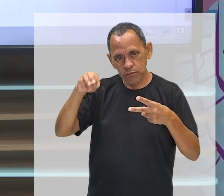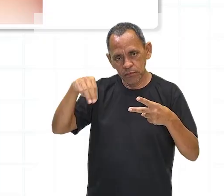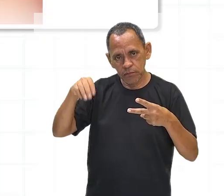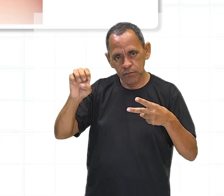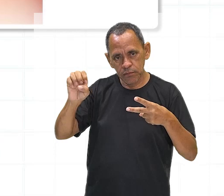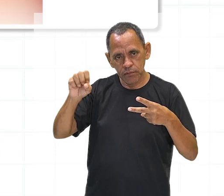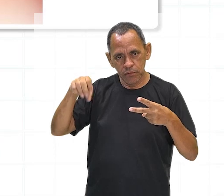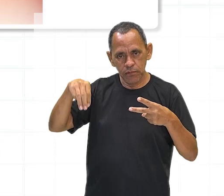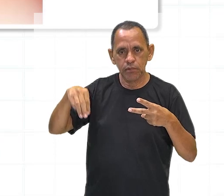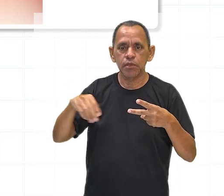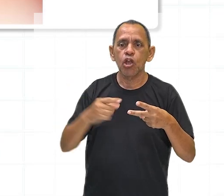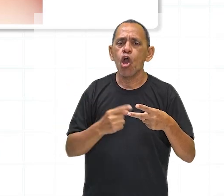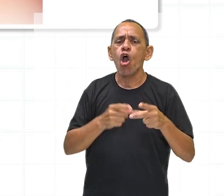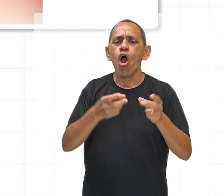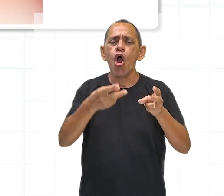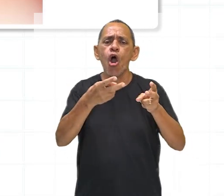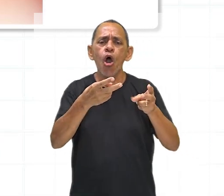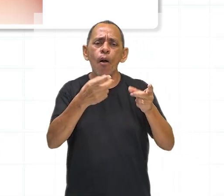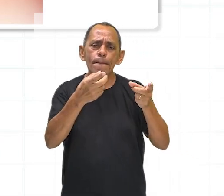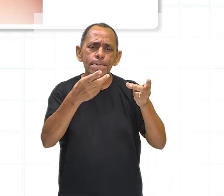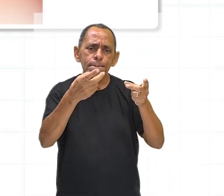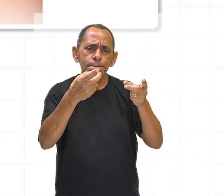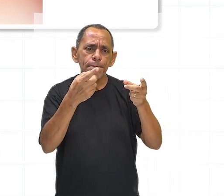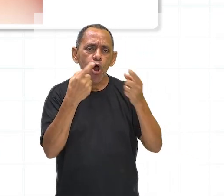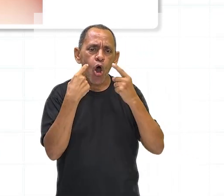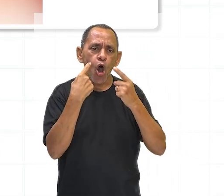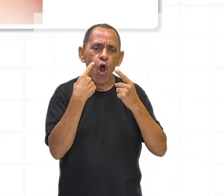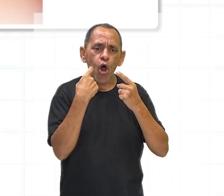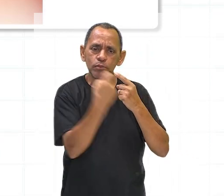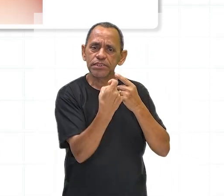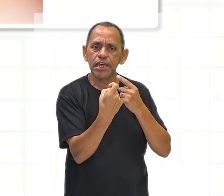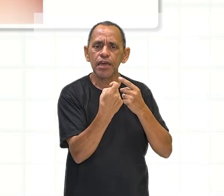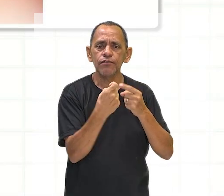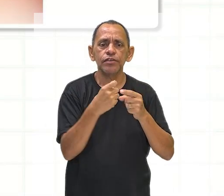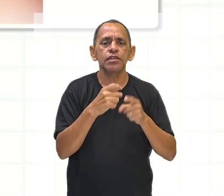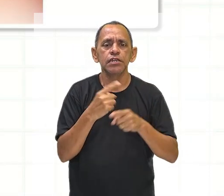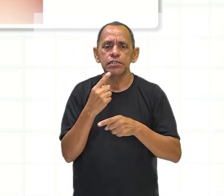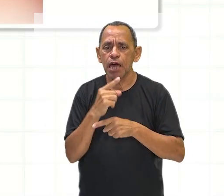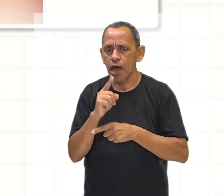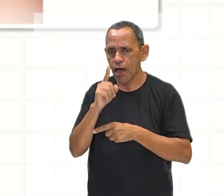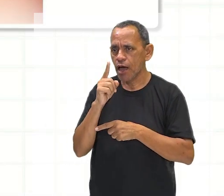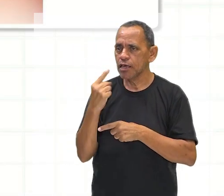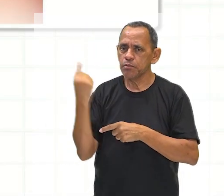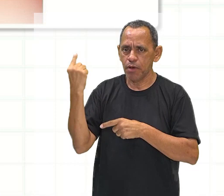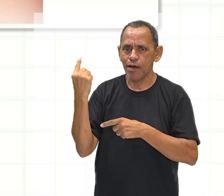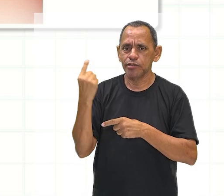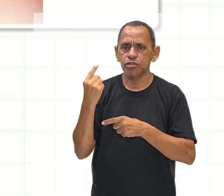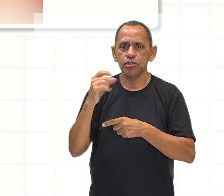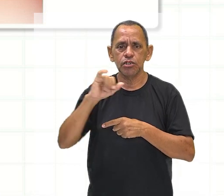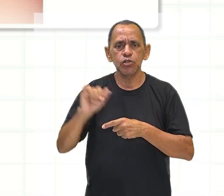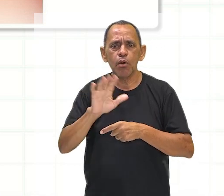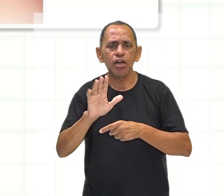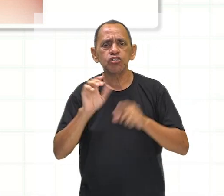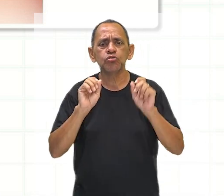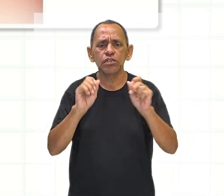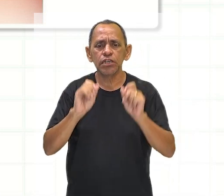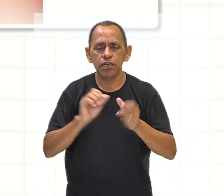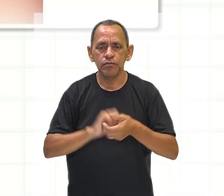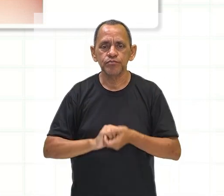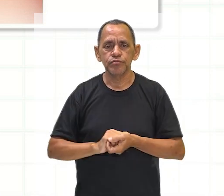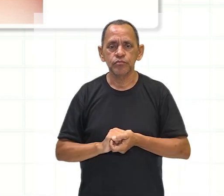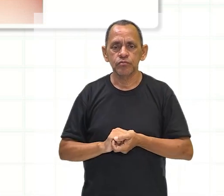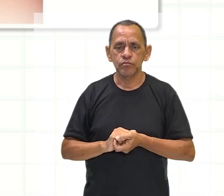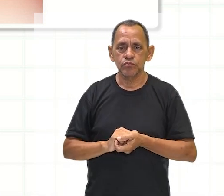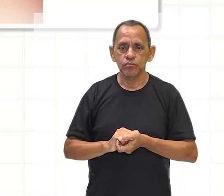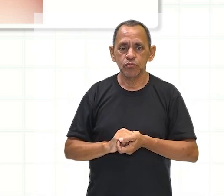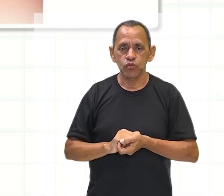Então observa aí na nossa próxima imagem um pouco mais ali da função da uretra, né? A uretra, ela é um canal que